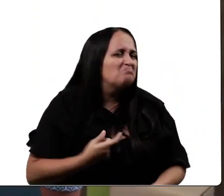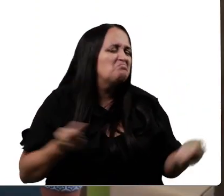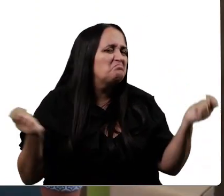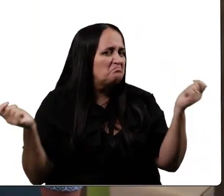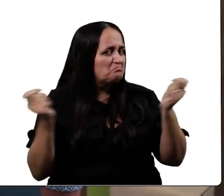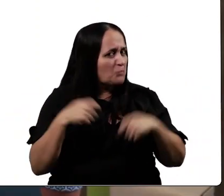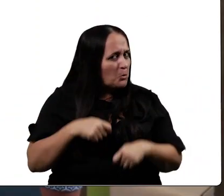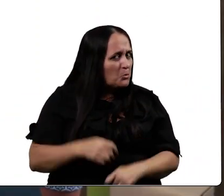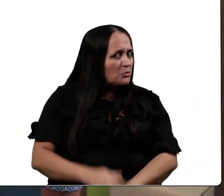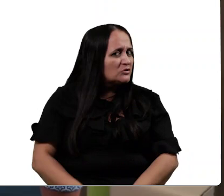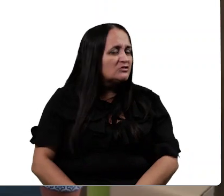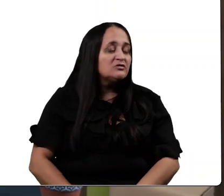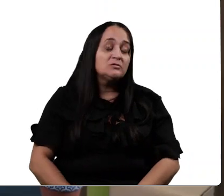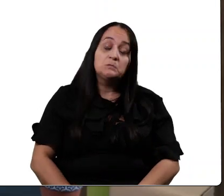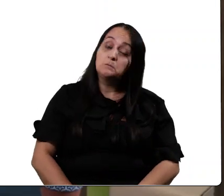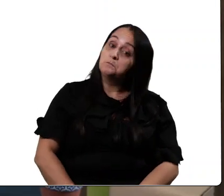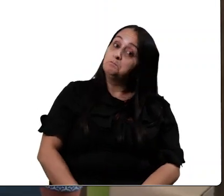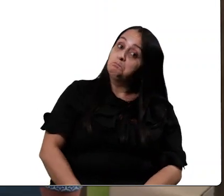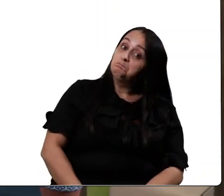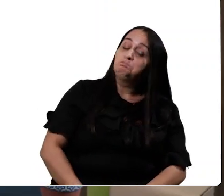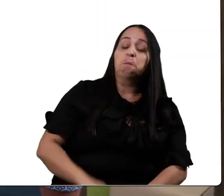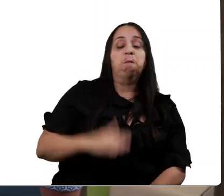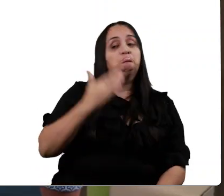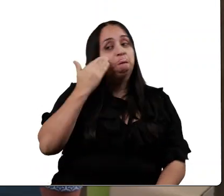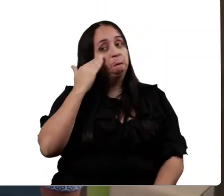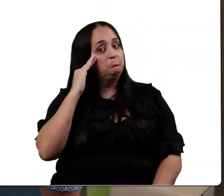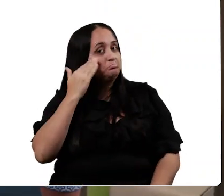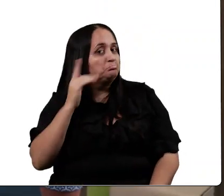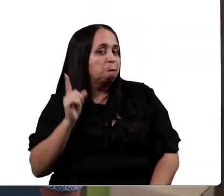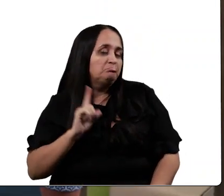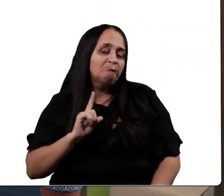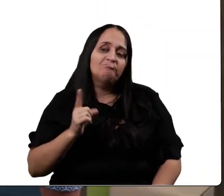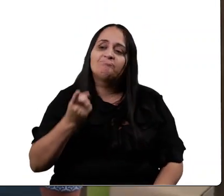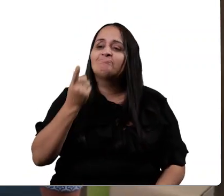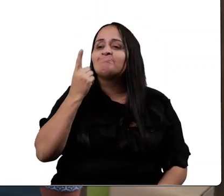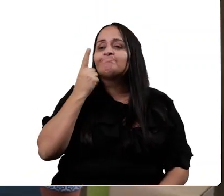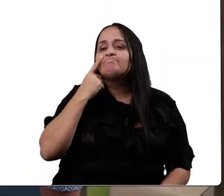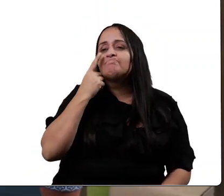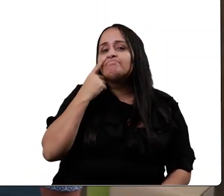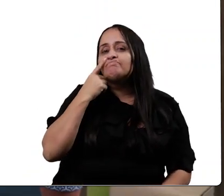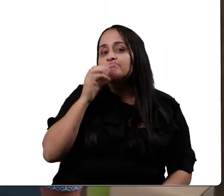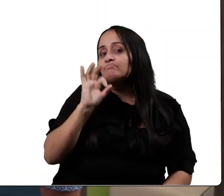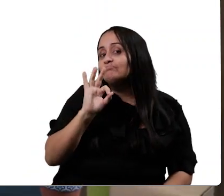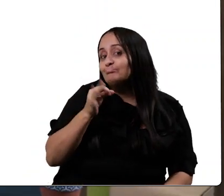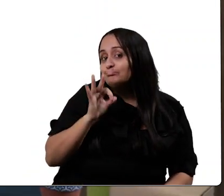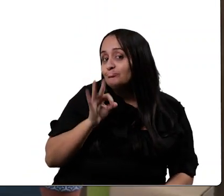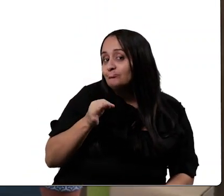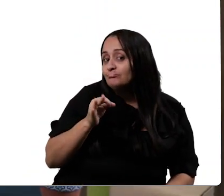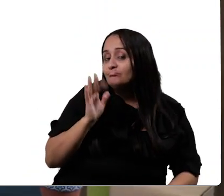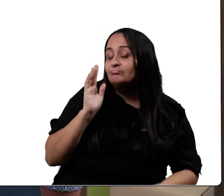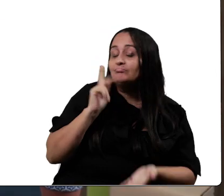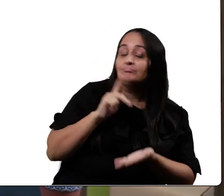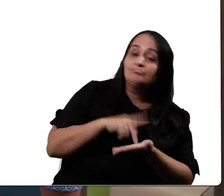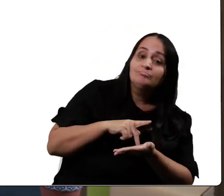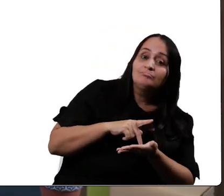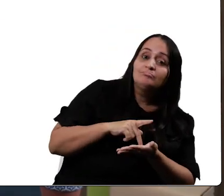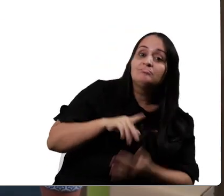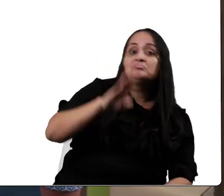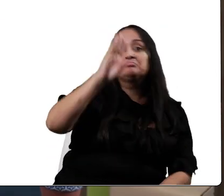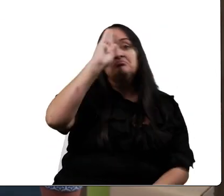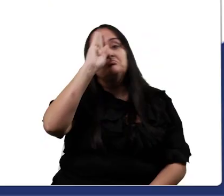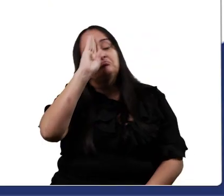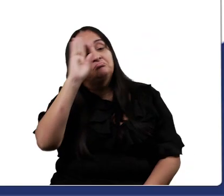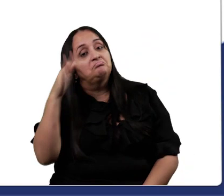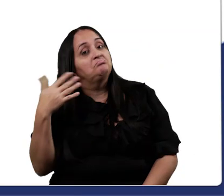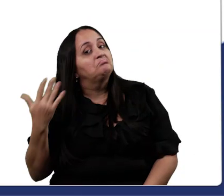prancha quebrada? Não entendi, mas vamos lá ver se é uma notícia verdadeira ou é